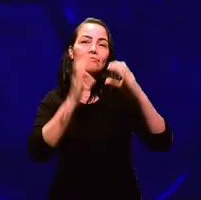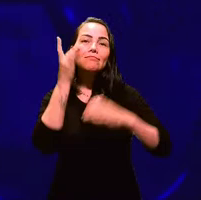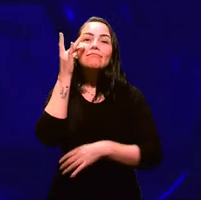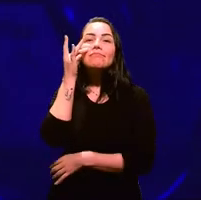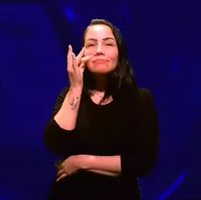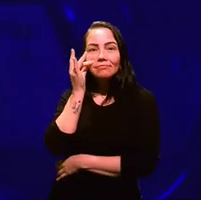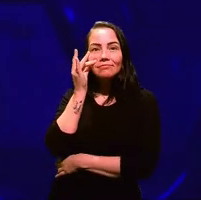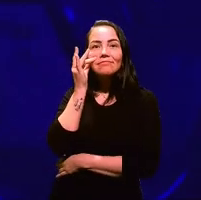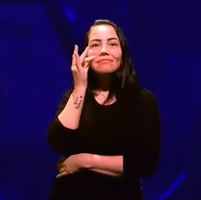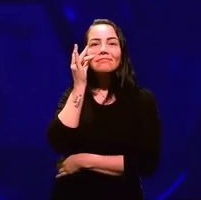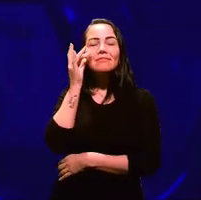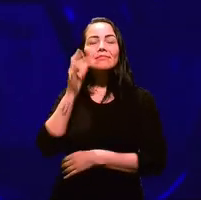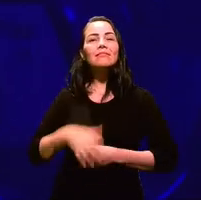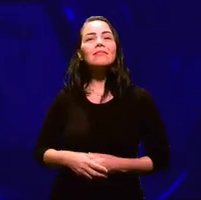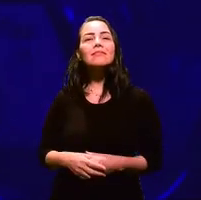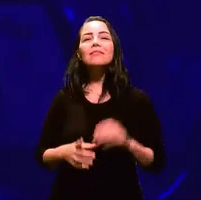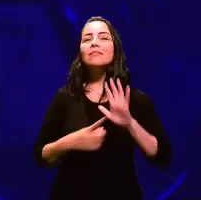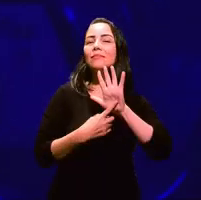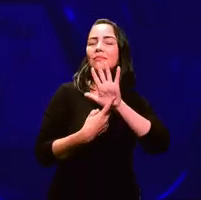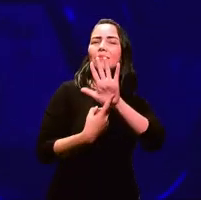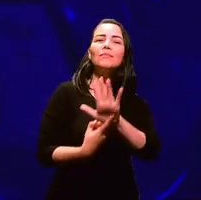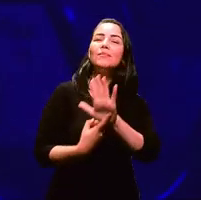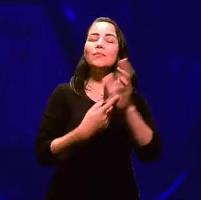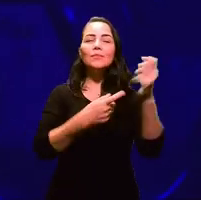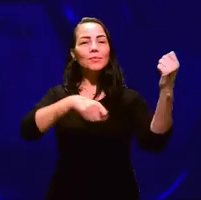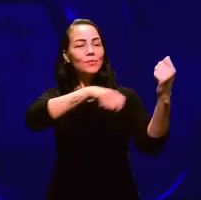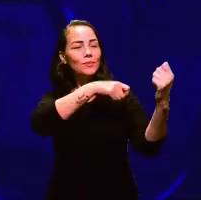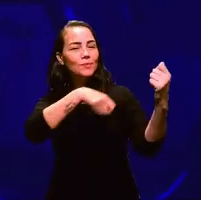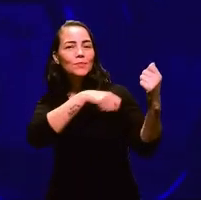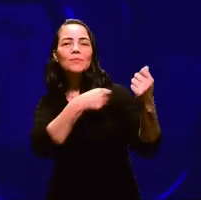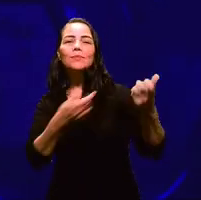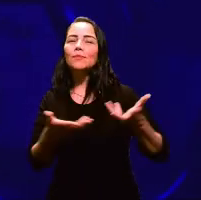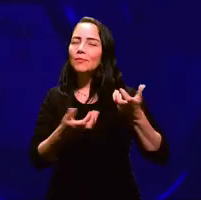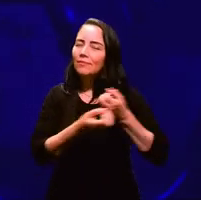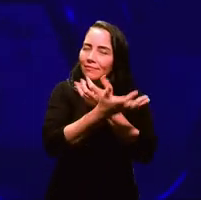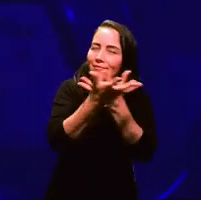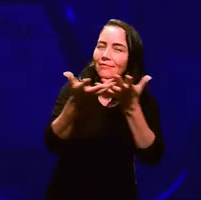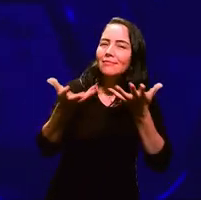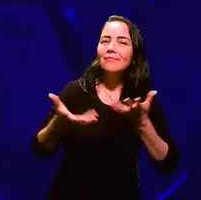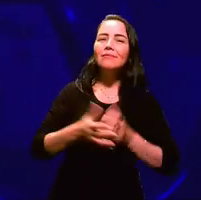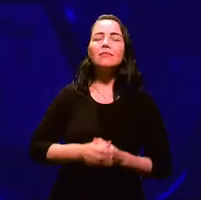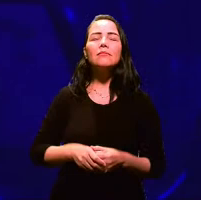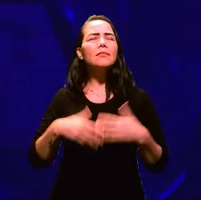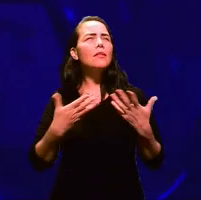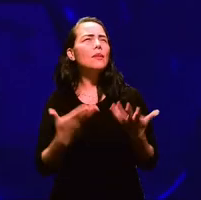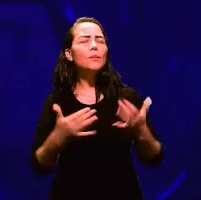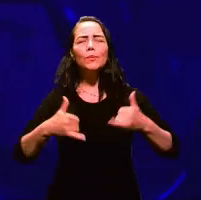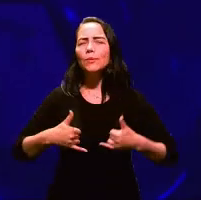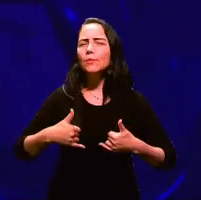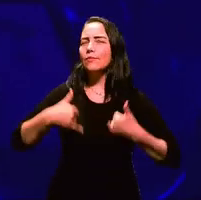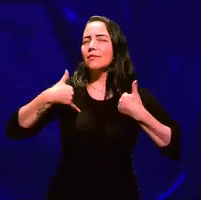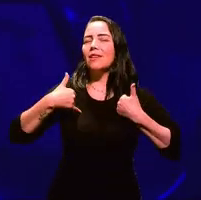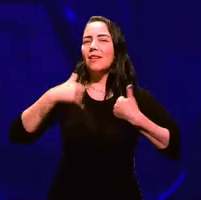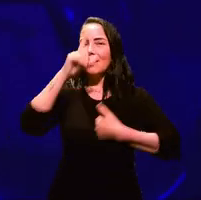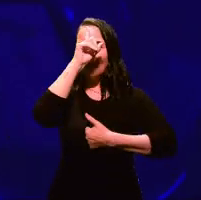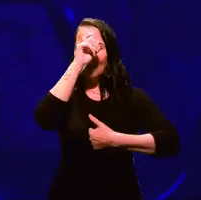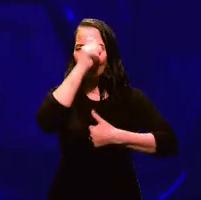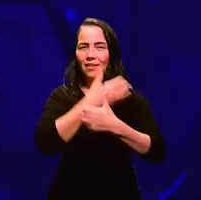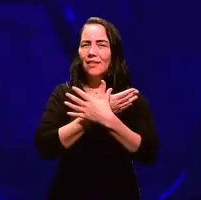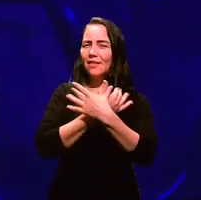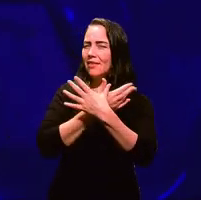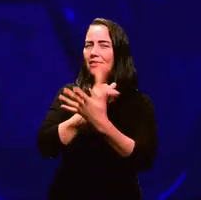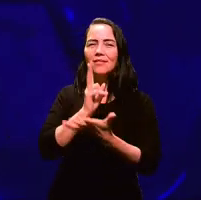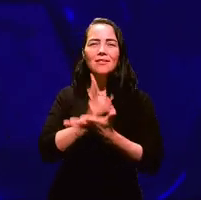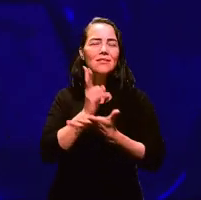presencialmente para a apresentação da orquestra. O aniversário do Hospital São José é sempre motivo